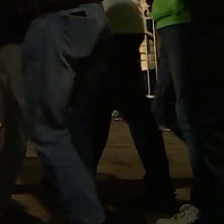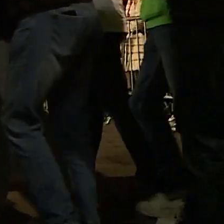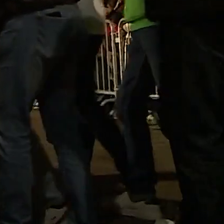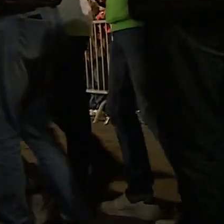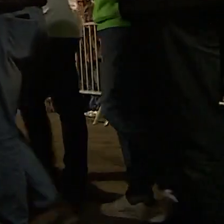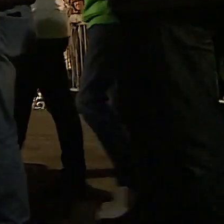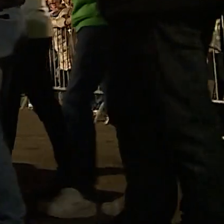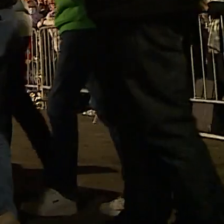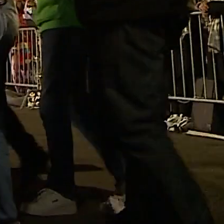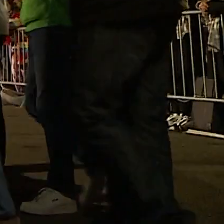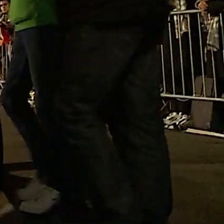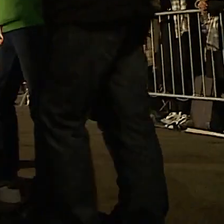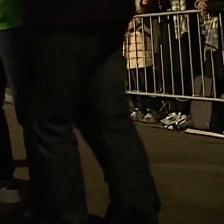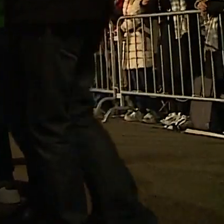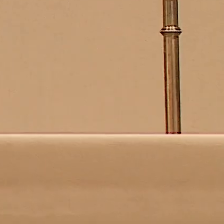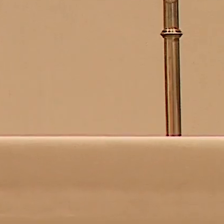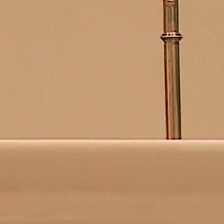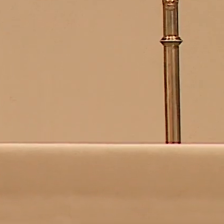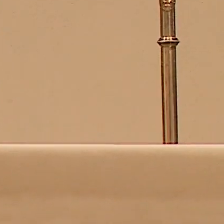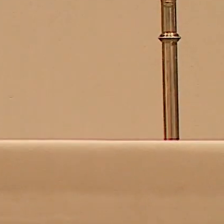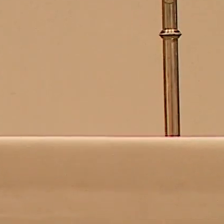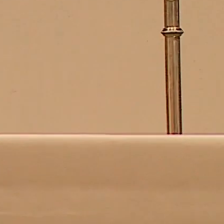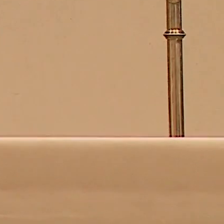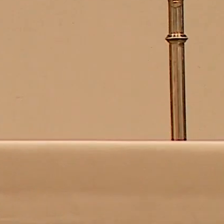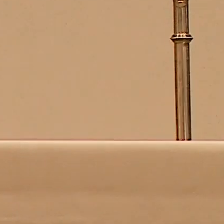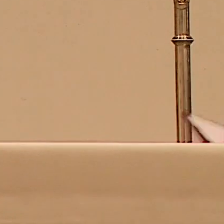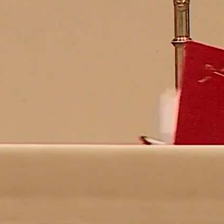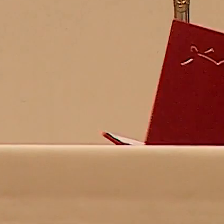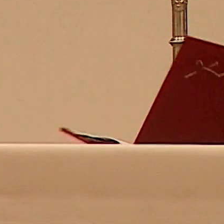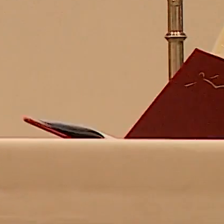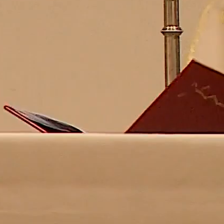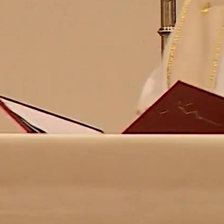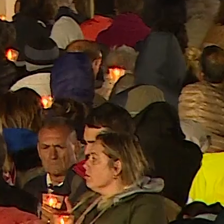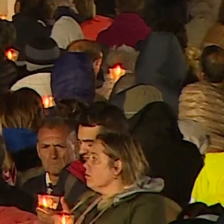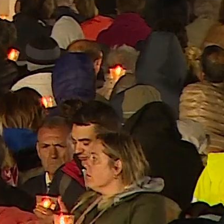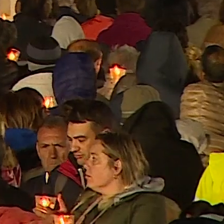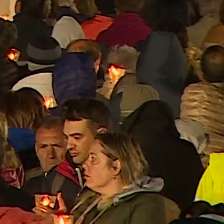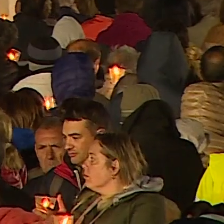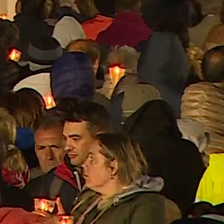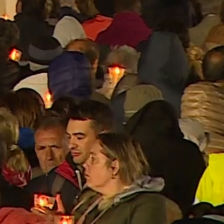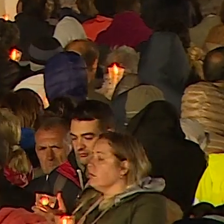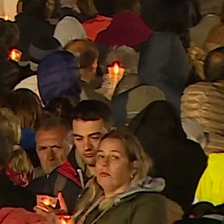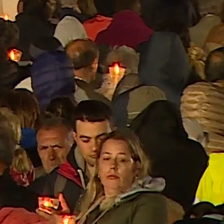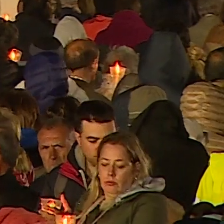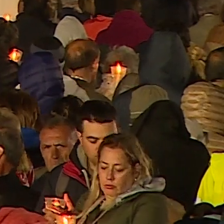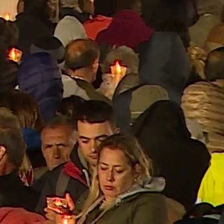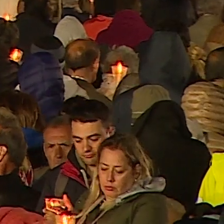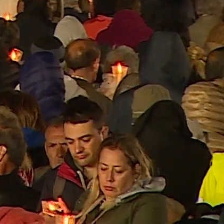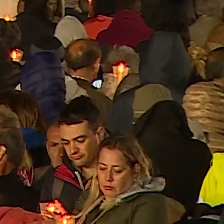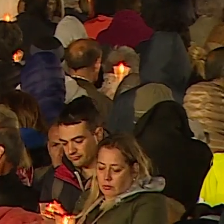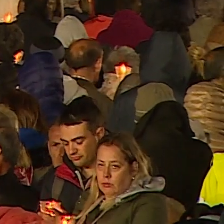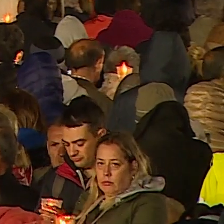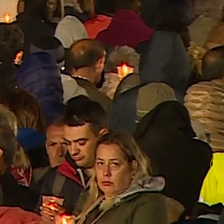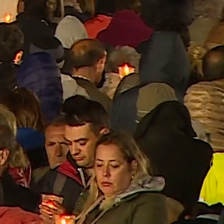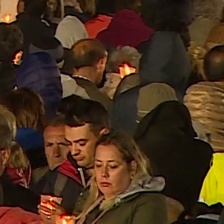Foi com a intenção da paz no mundo que o secretário de Estado do Vaticano chegou a Fátima para presidir as celebrações do 13 de maio.